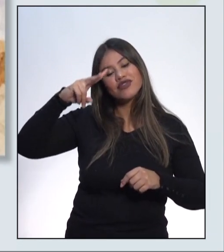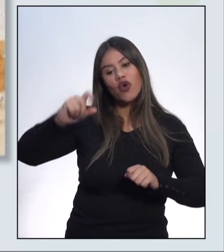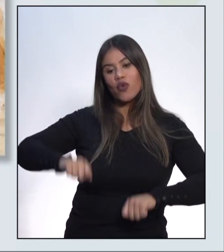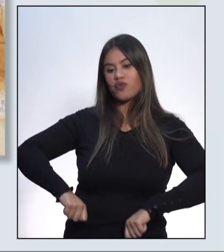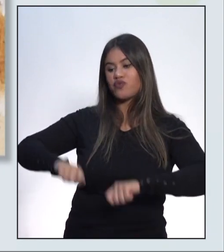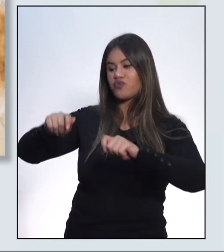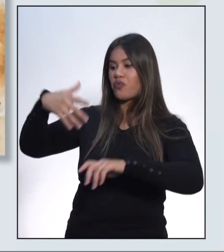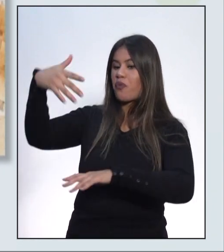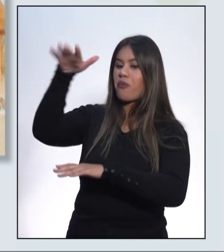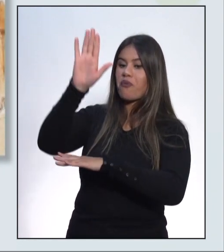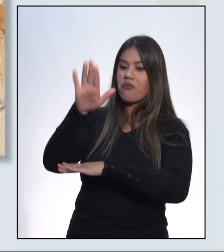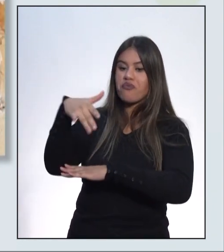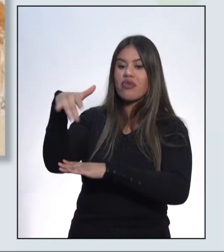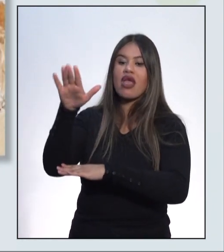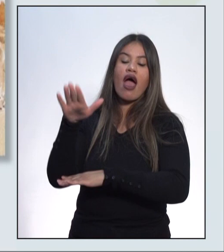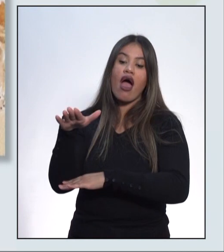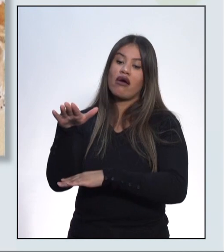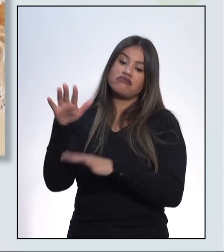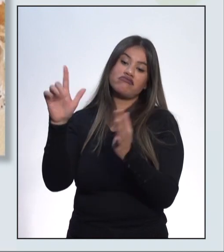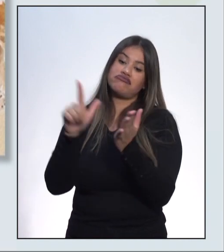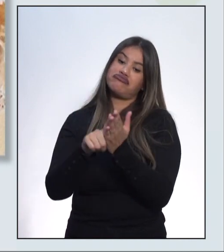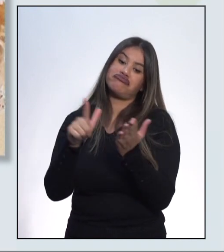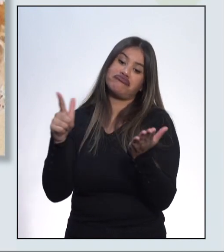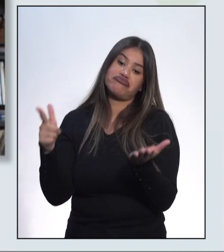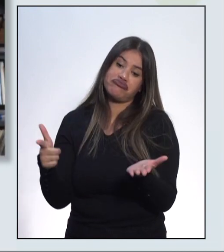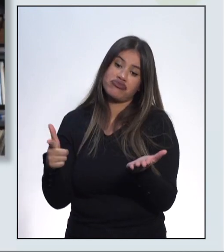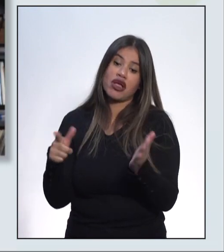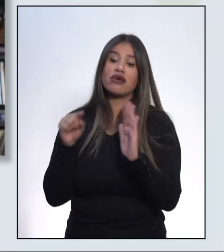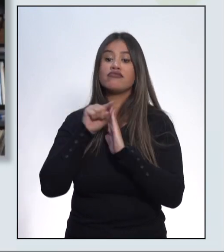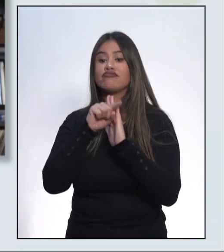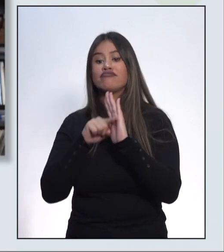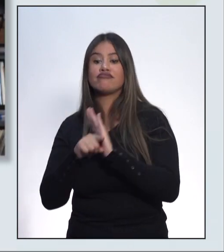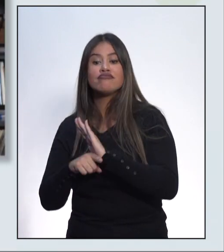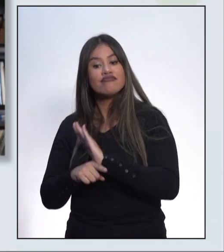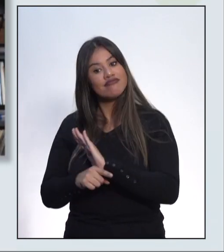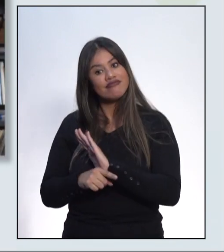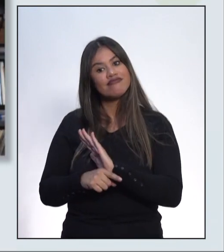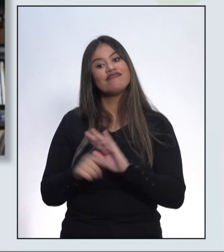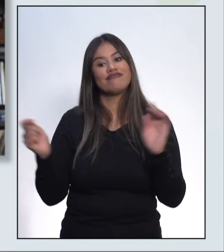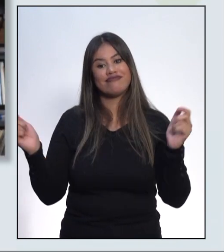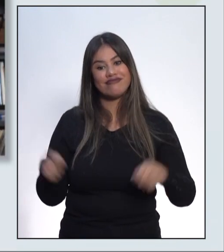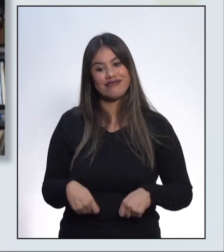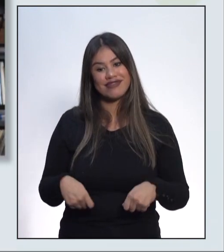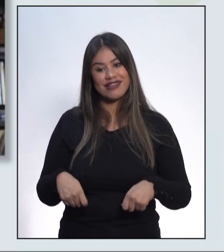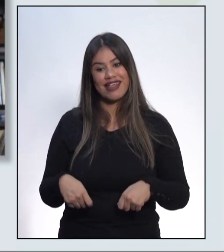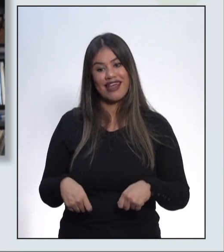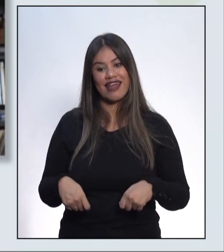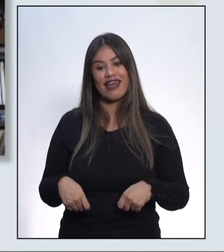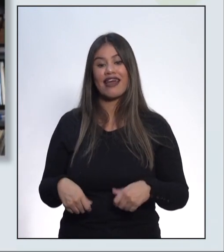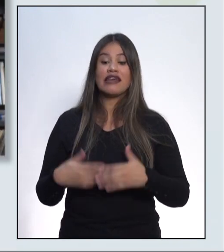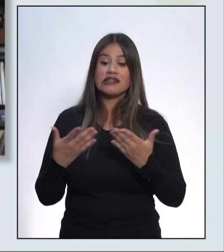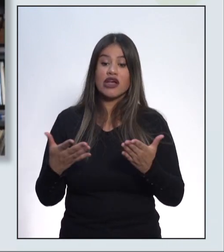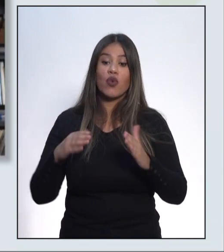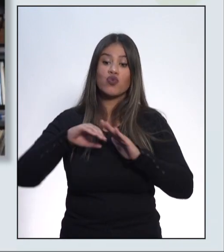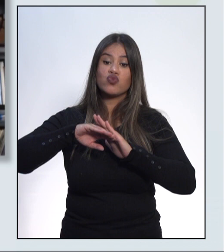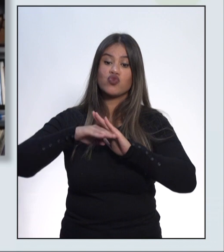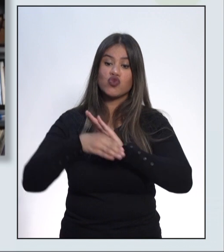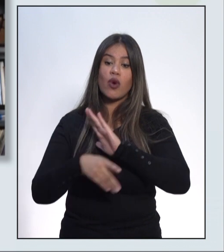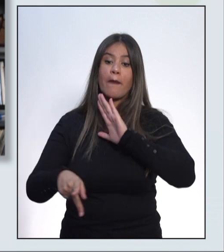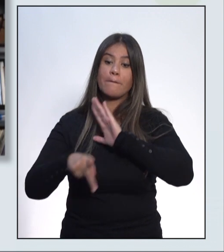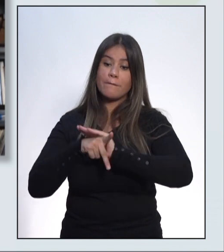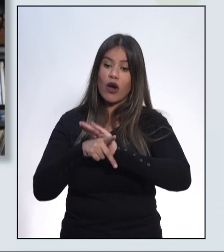tela, numa reportagem, né? Numa investigação. Então, esse hábito de anotar os